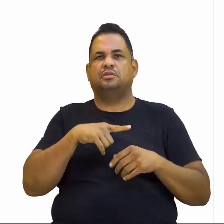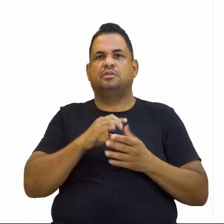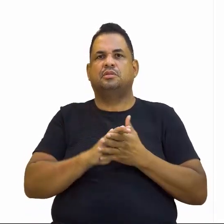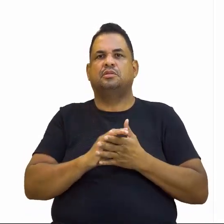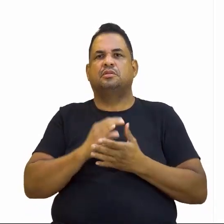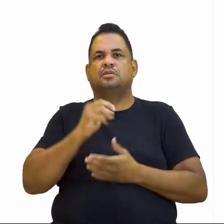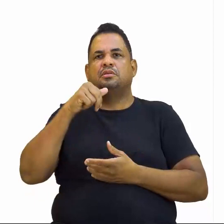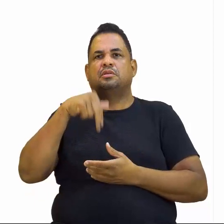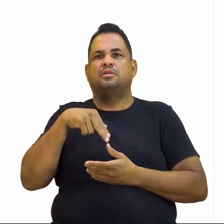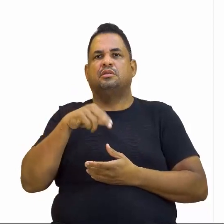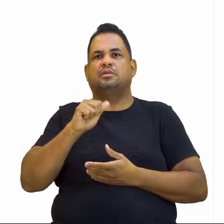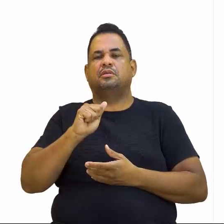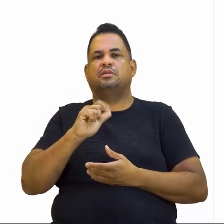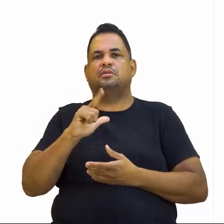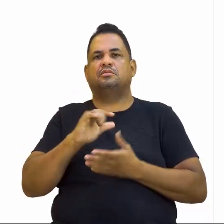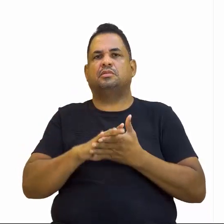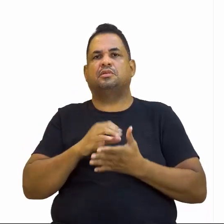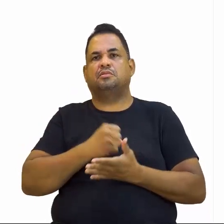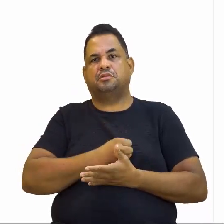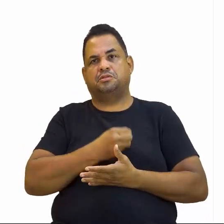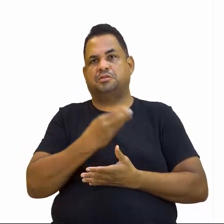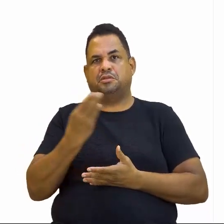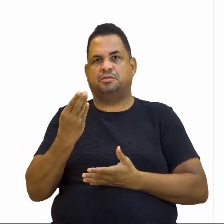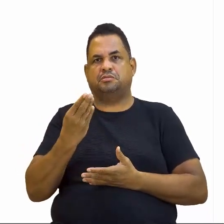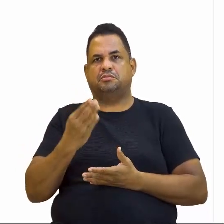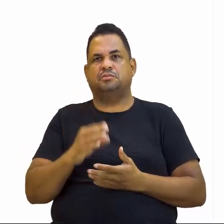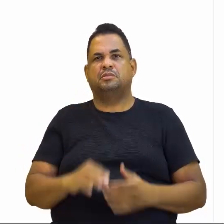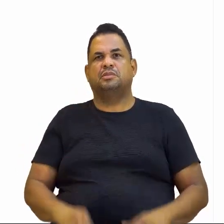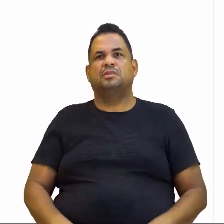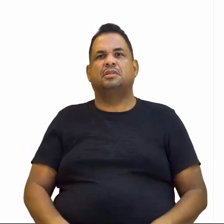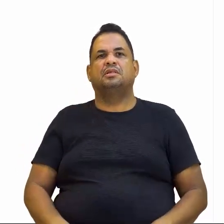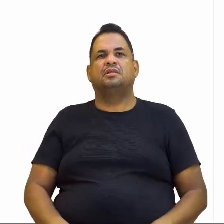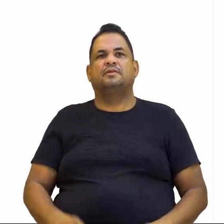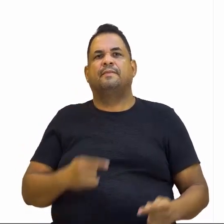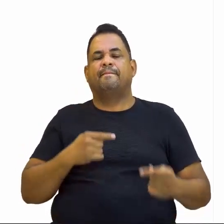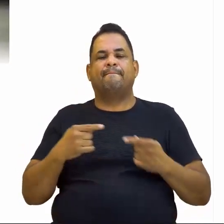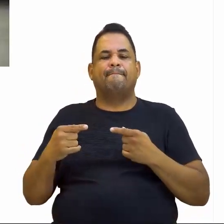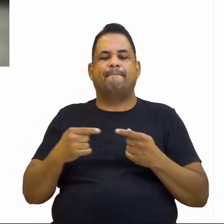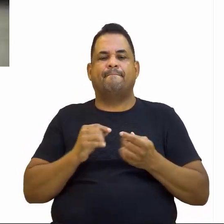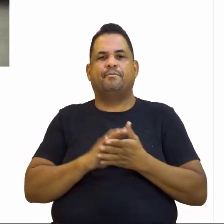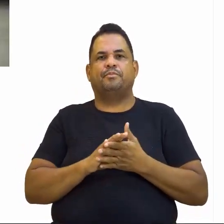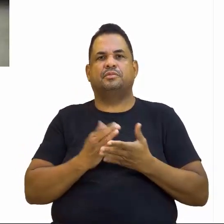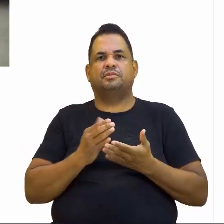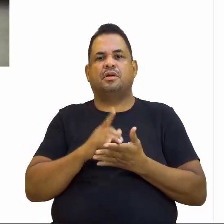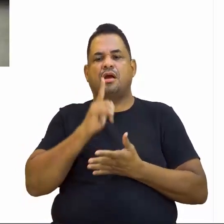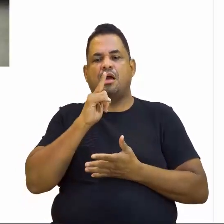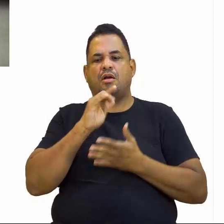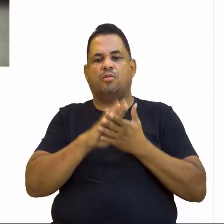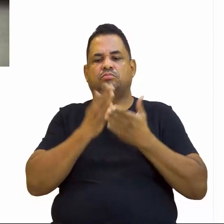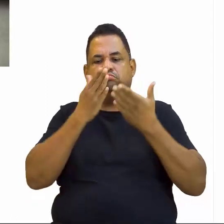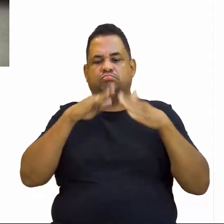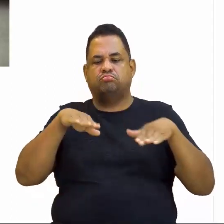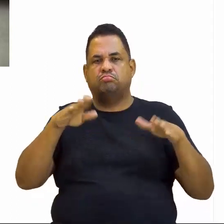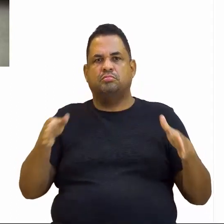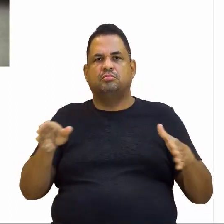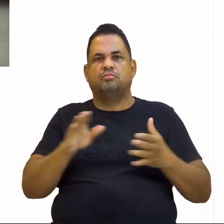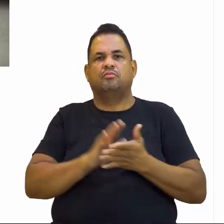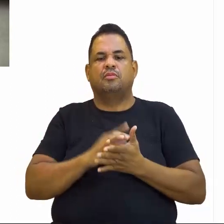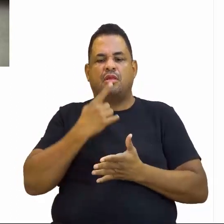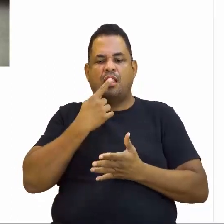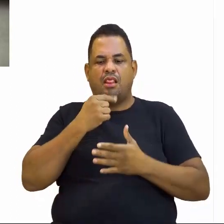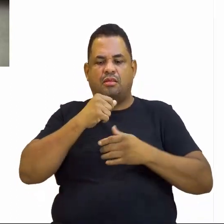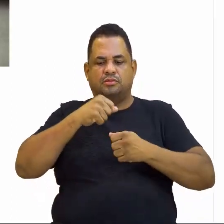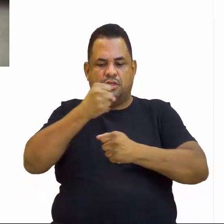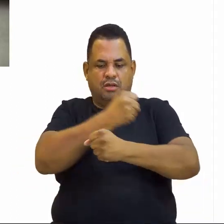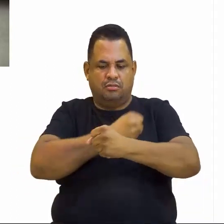cloreto em maior quantidade. Isso em relação à água do mar. Então, o sal de cozinha que a